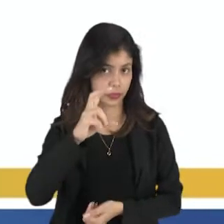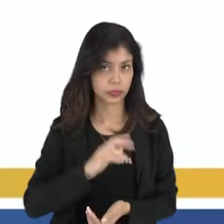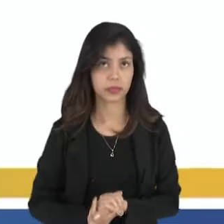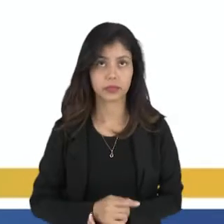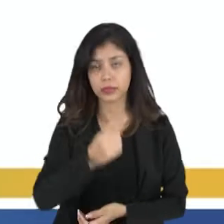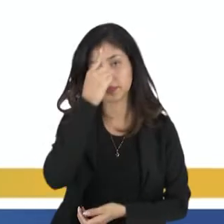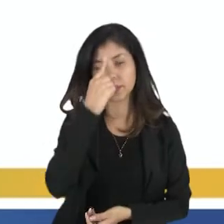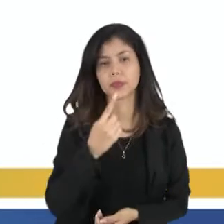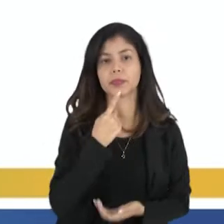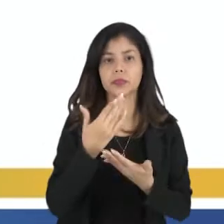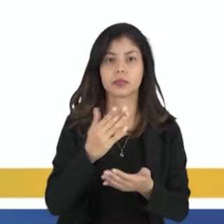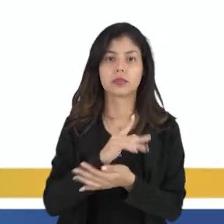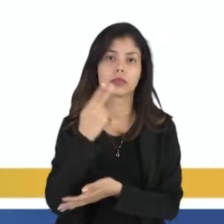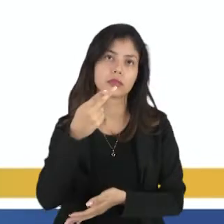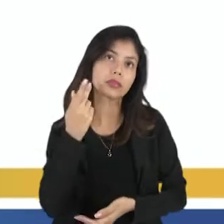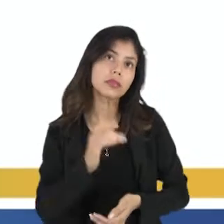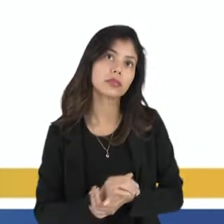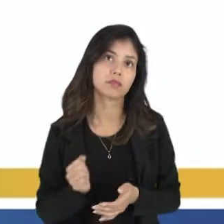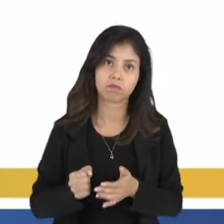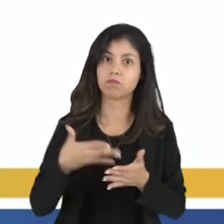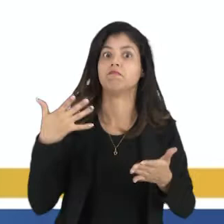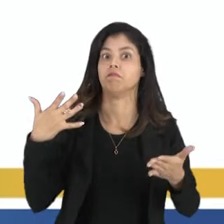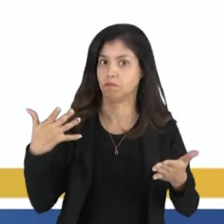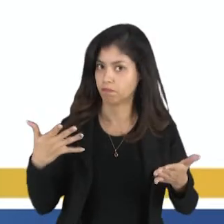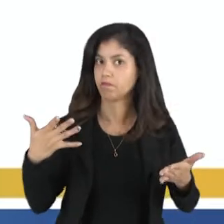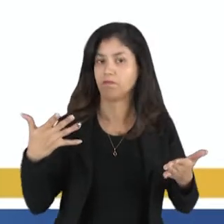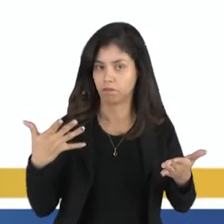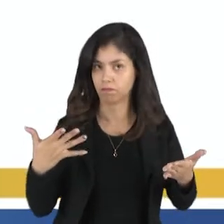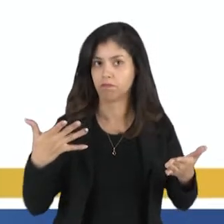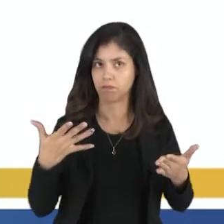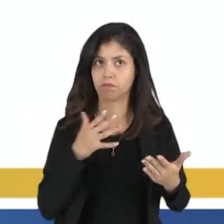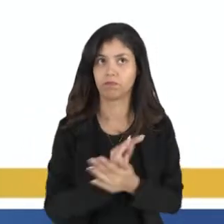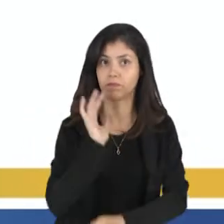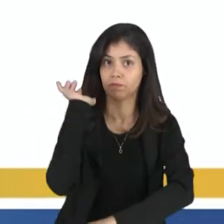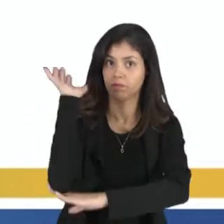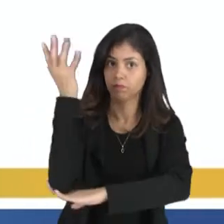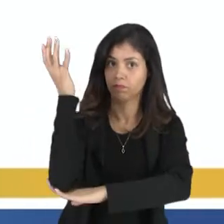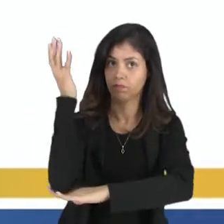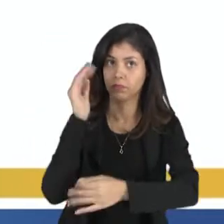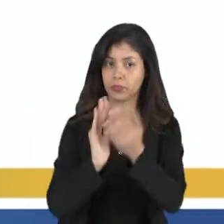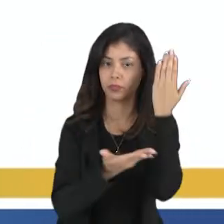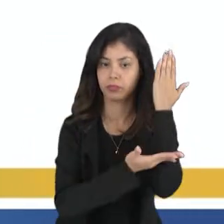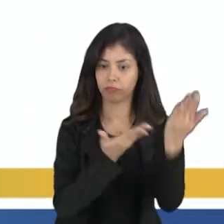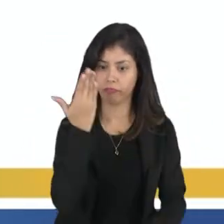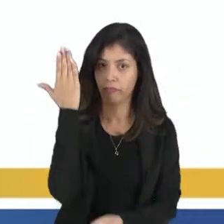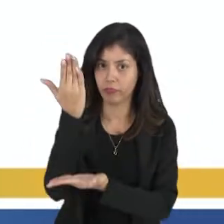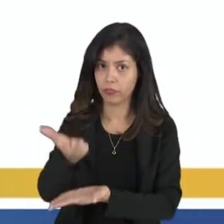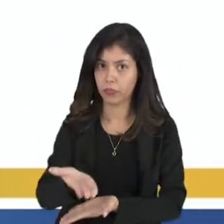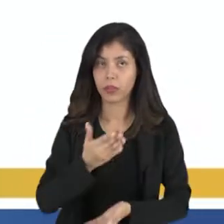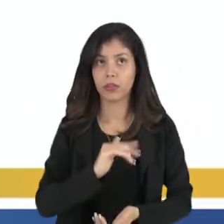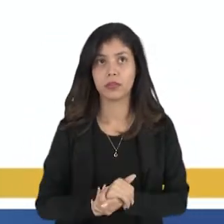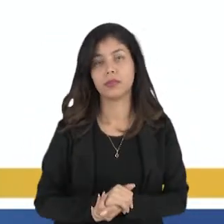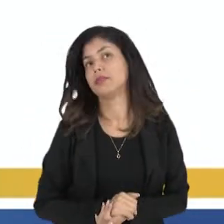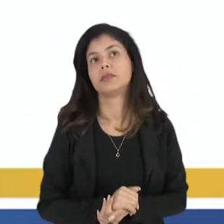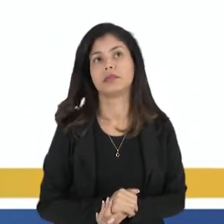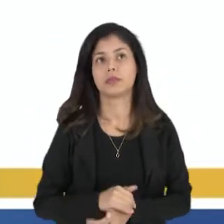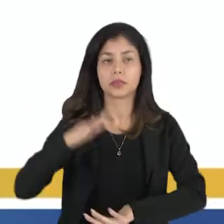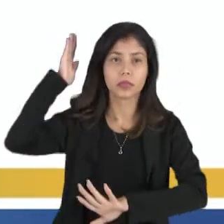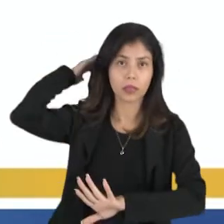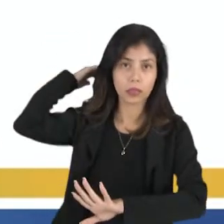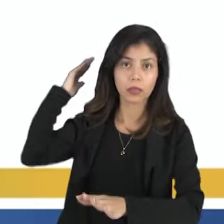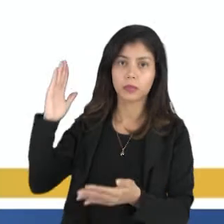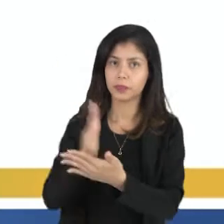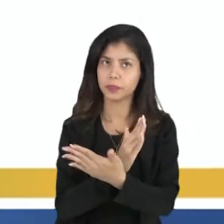e a imagem que diz muito. Nós temos árvores cortadas e ao